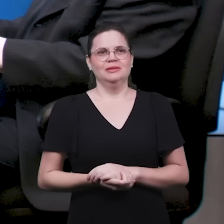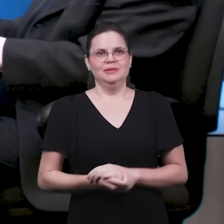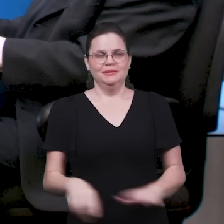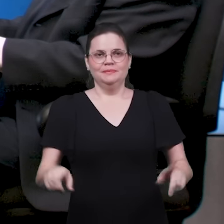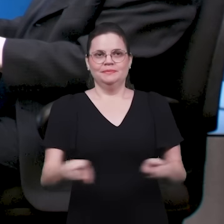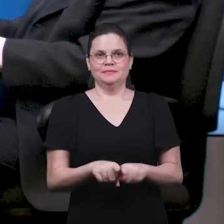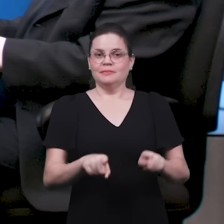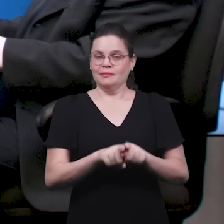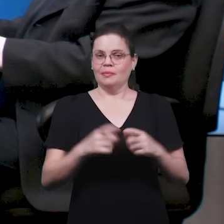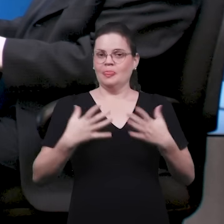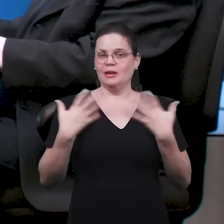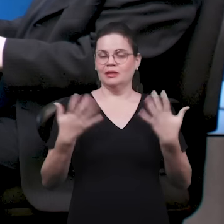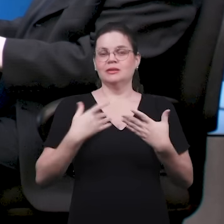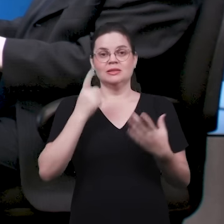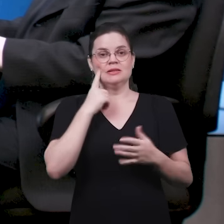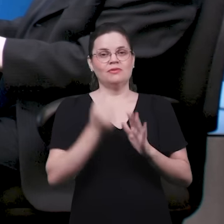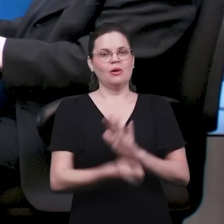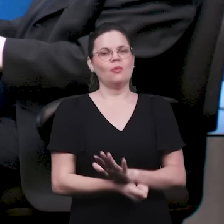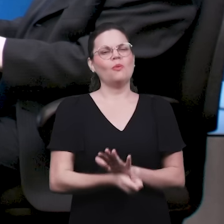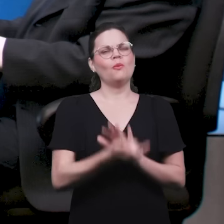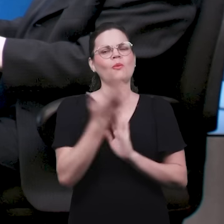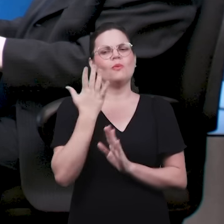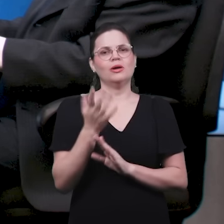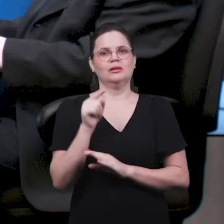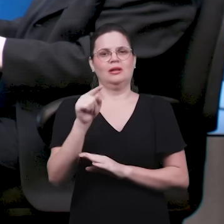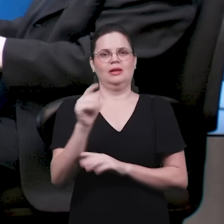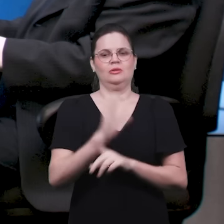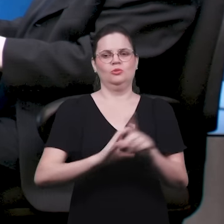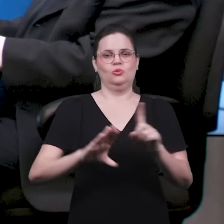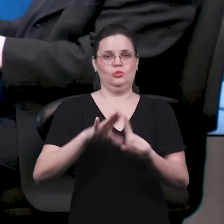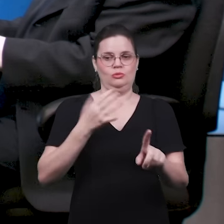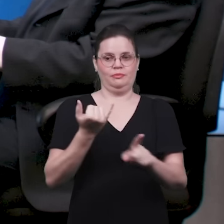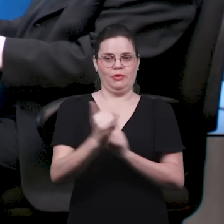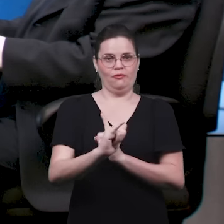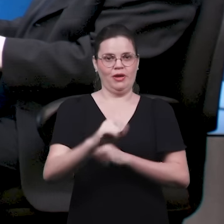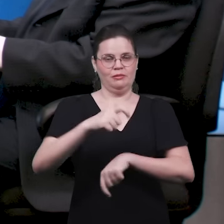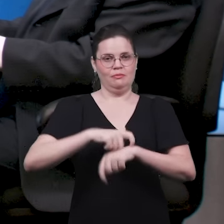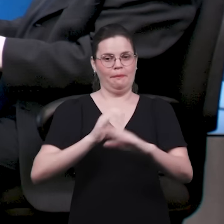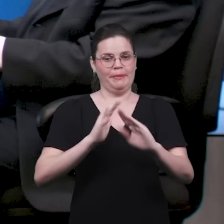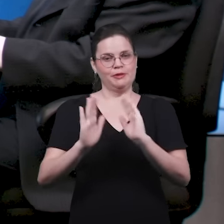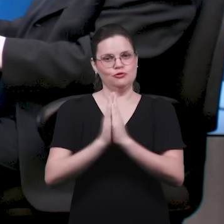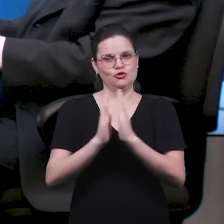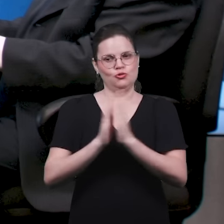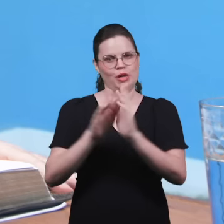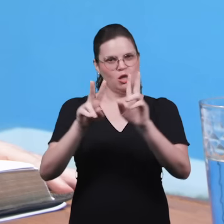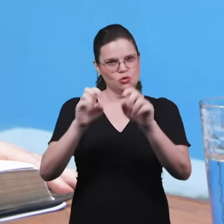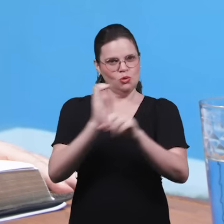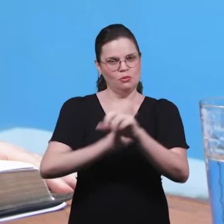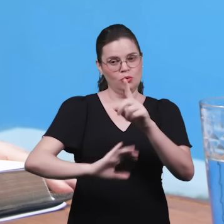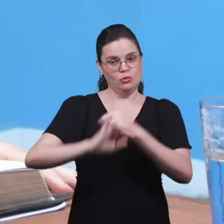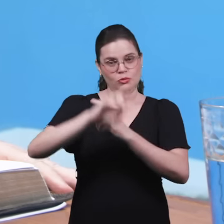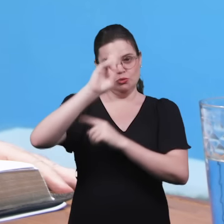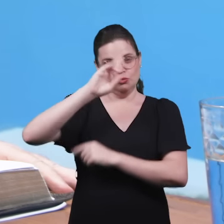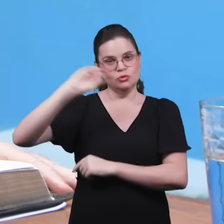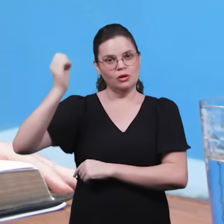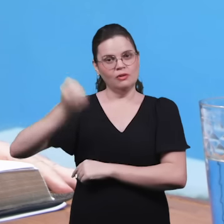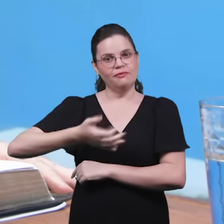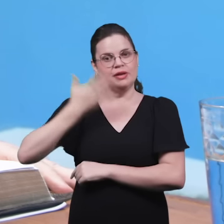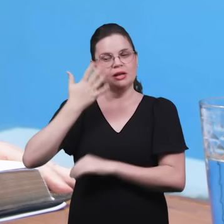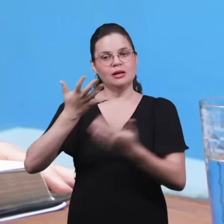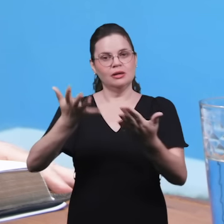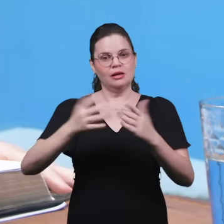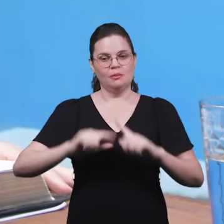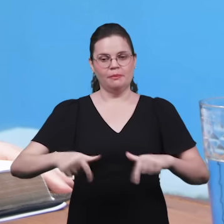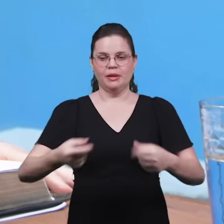alegria, quantas vezes no culto profético, na busca do culto ali, o Senhor dá um sinal que Ele quer operar alguma